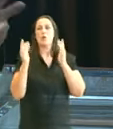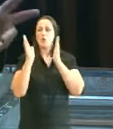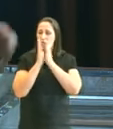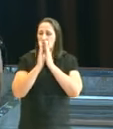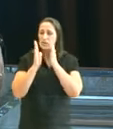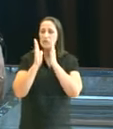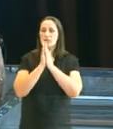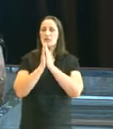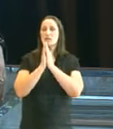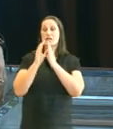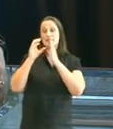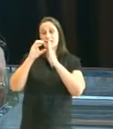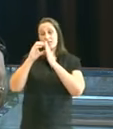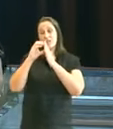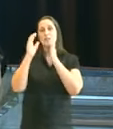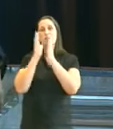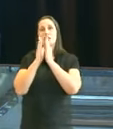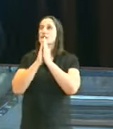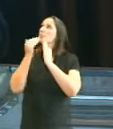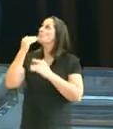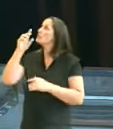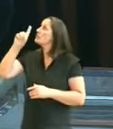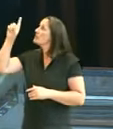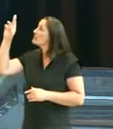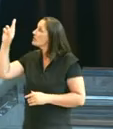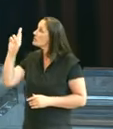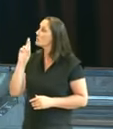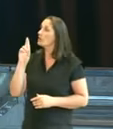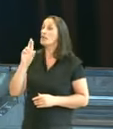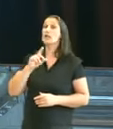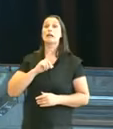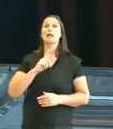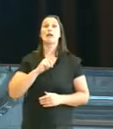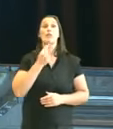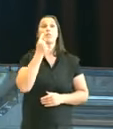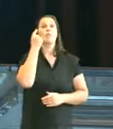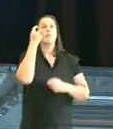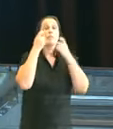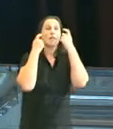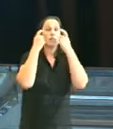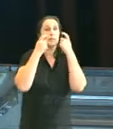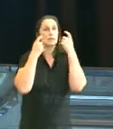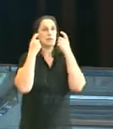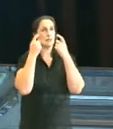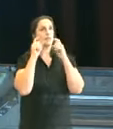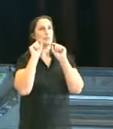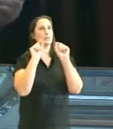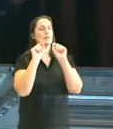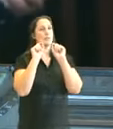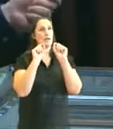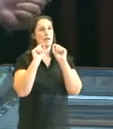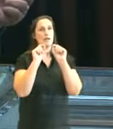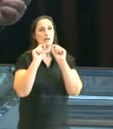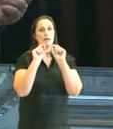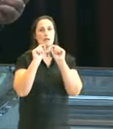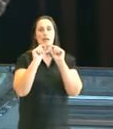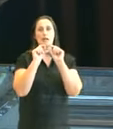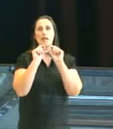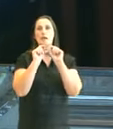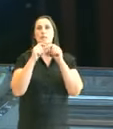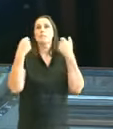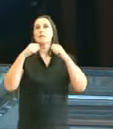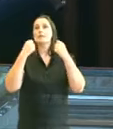orando, pedindo resposta de Deus. E havia uma preocupação em especial, que era a prestação da casa,